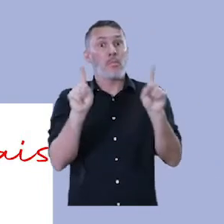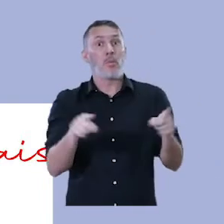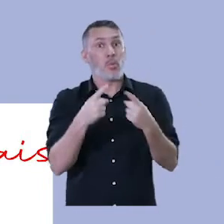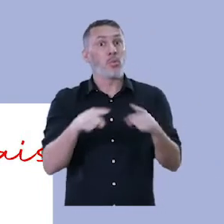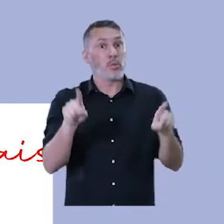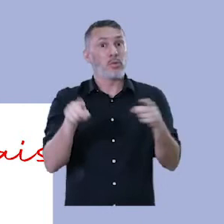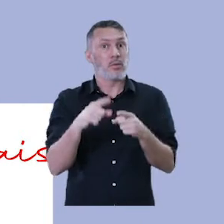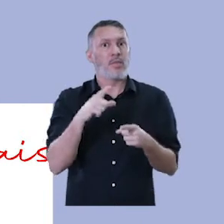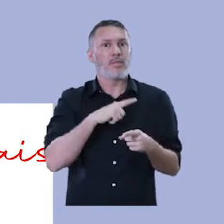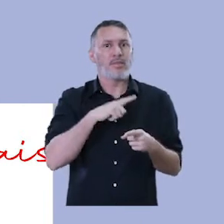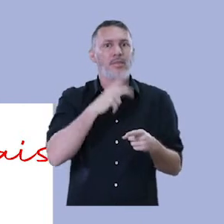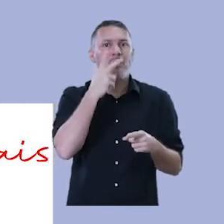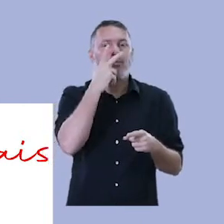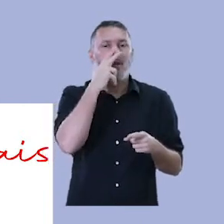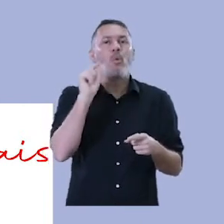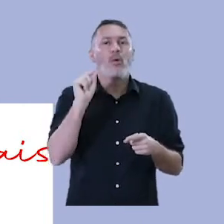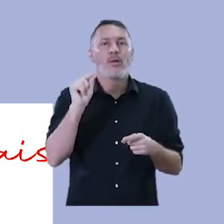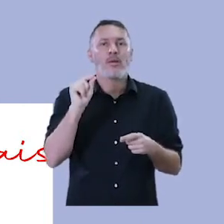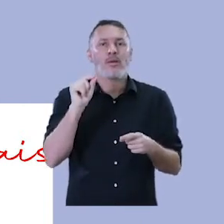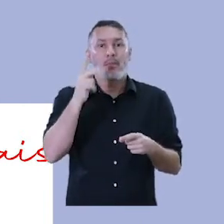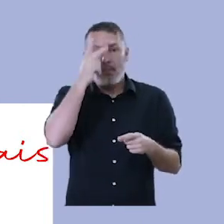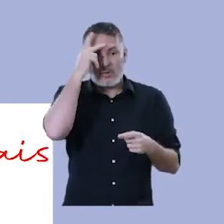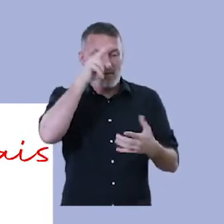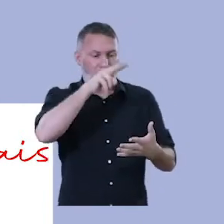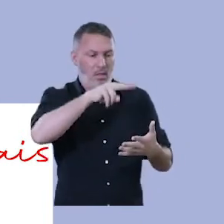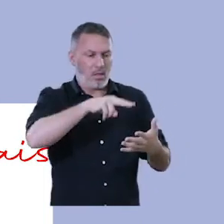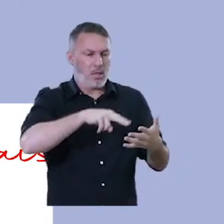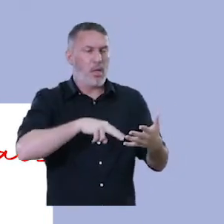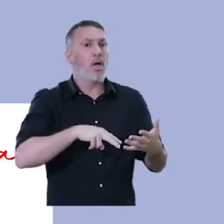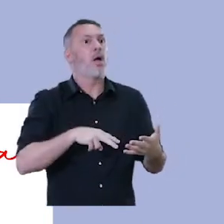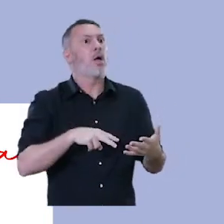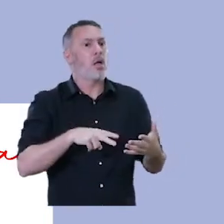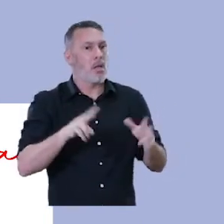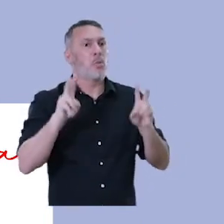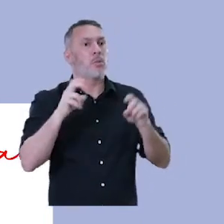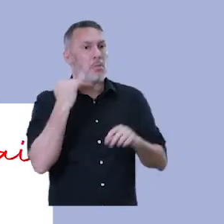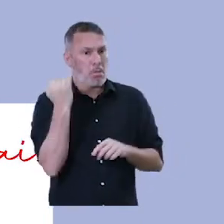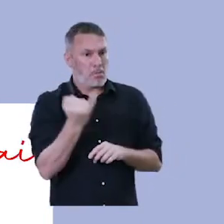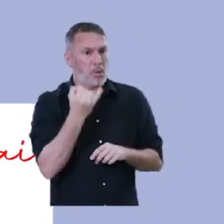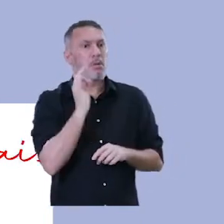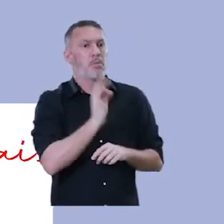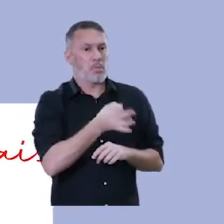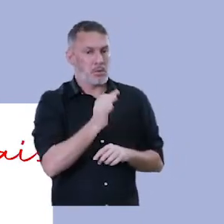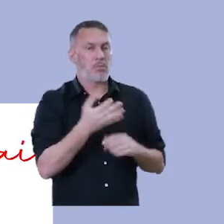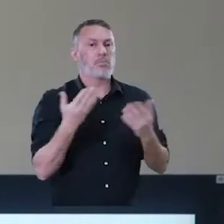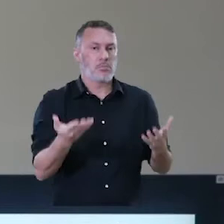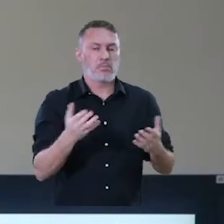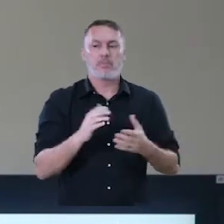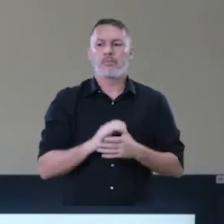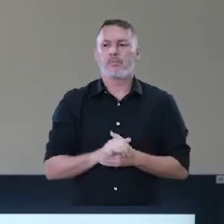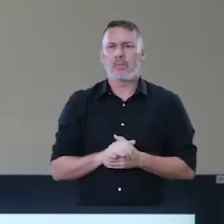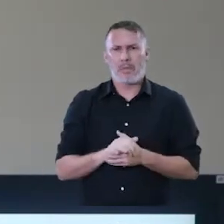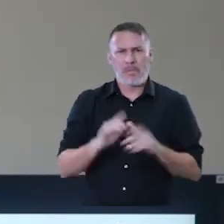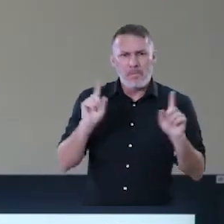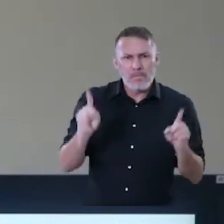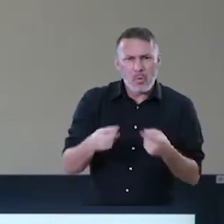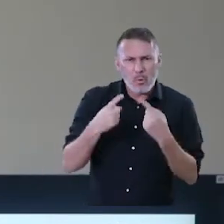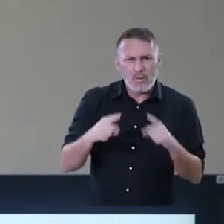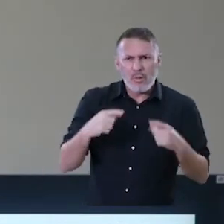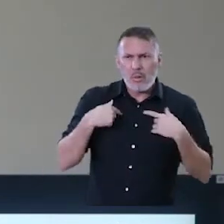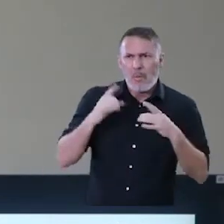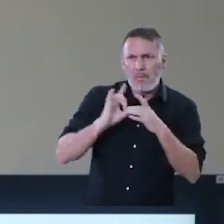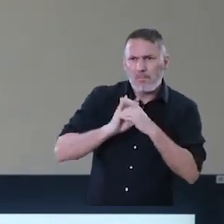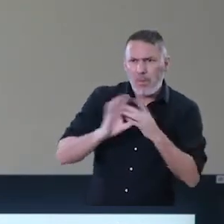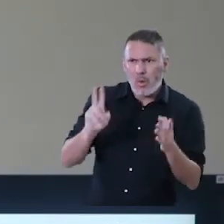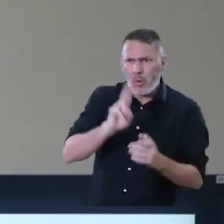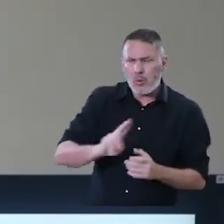mesmo músicas, com a finalidade de chamar a atenção do leitor para a importância do tema. Música eu posso utilizar